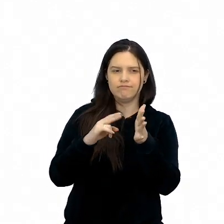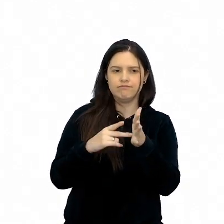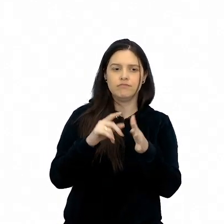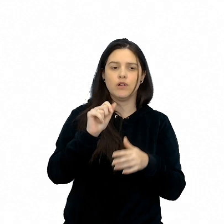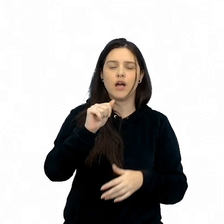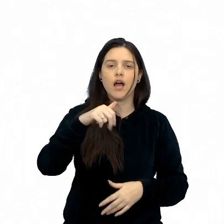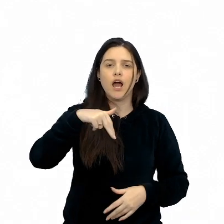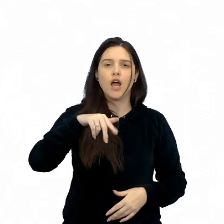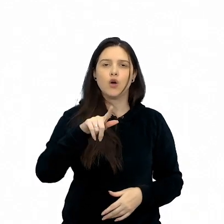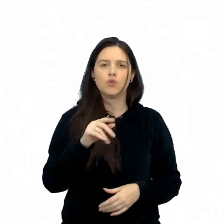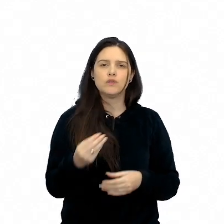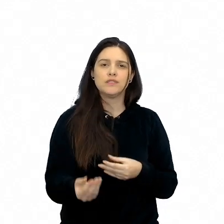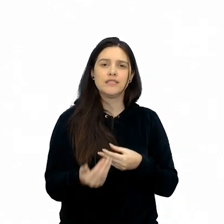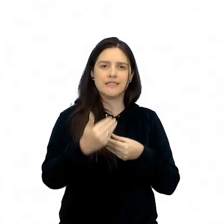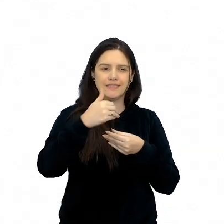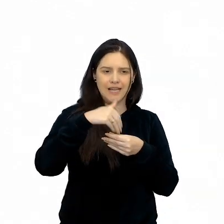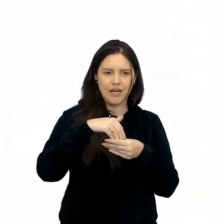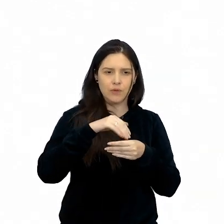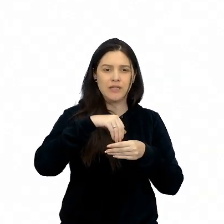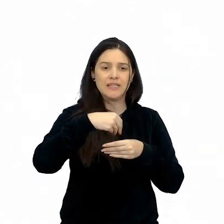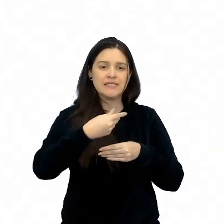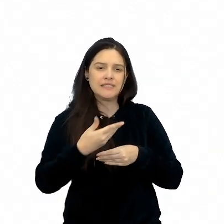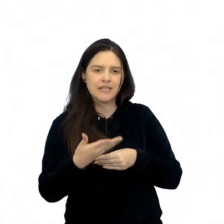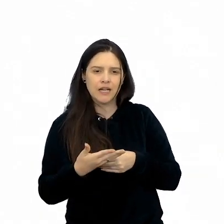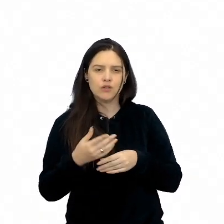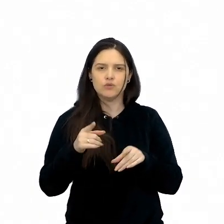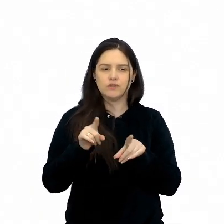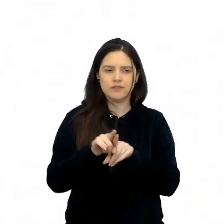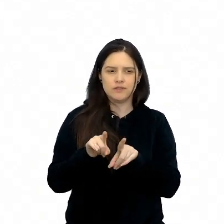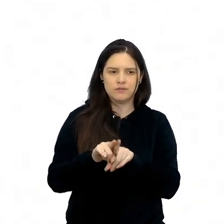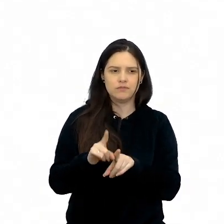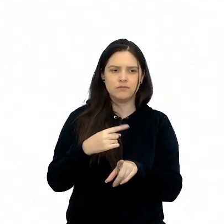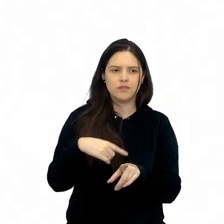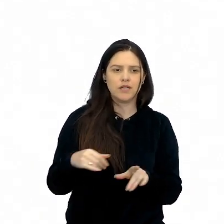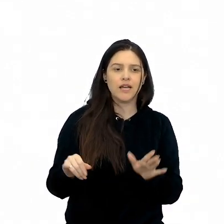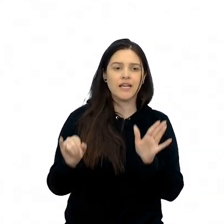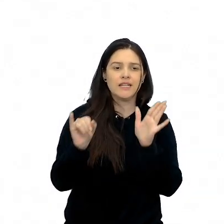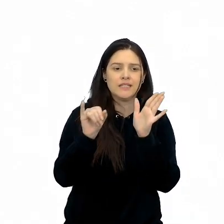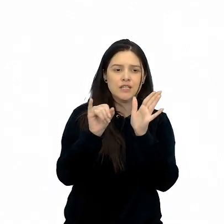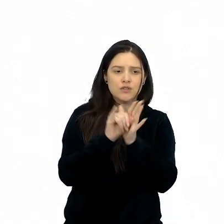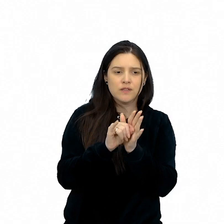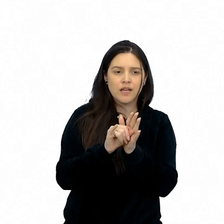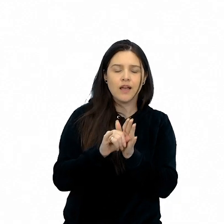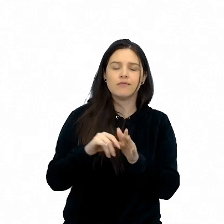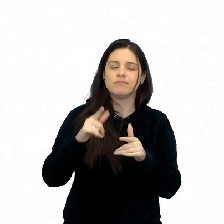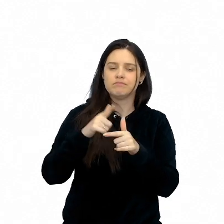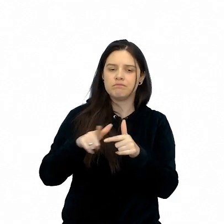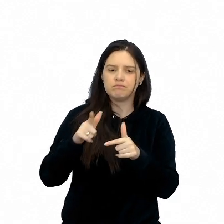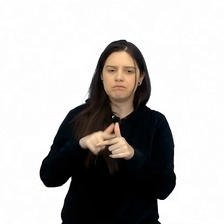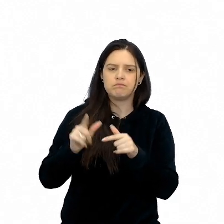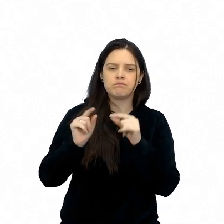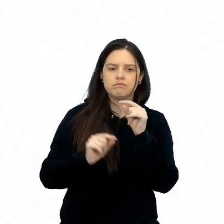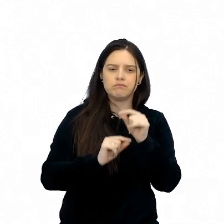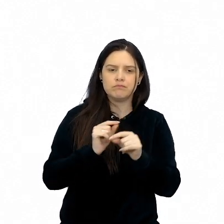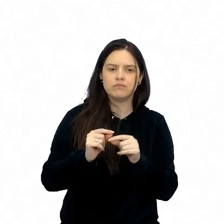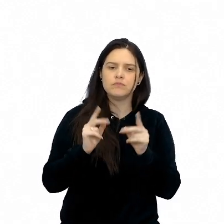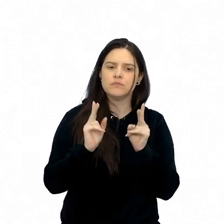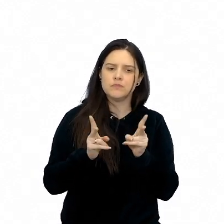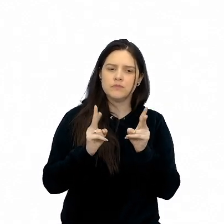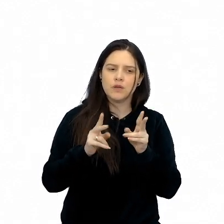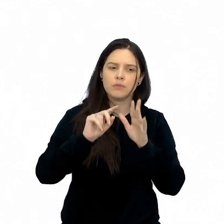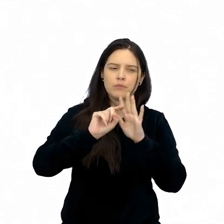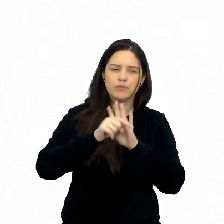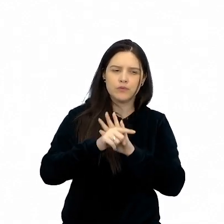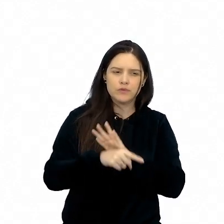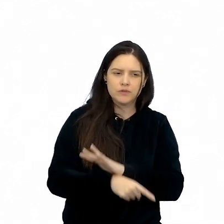ângulos internos e externos de polígonos regulares, né? Identificar os polígonos usados na construção de mosaicos e ladrilhamentos,